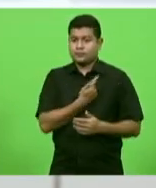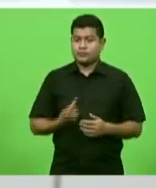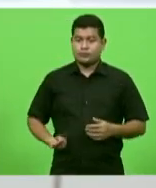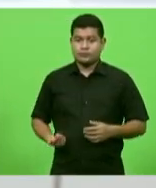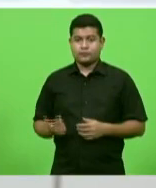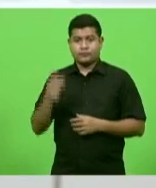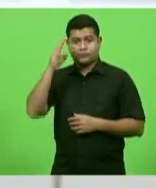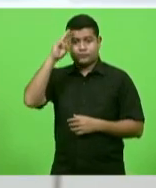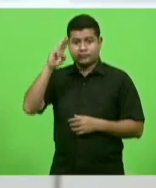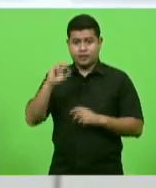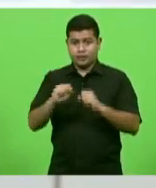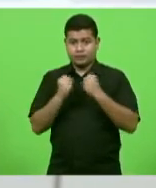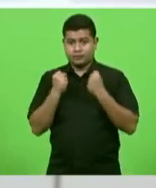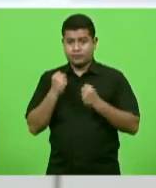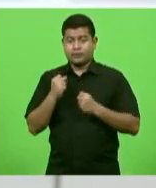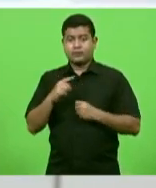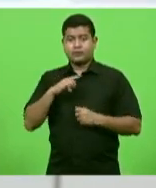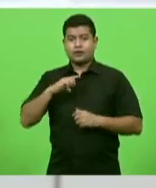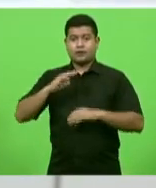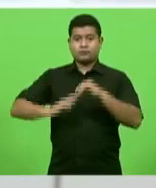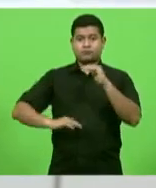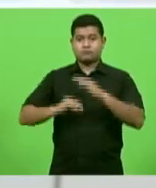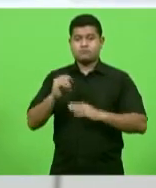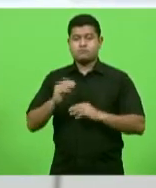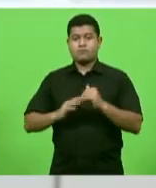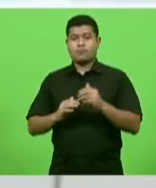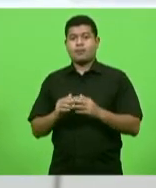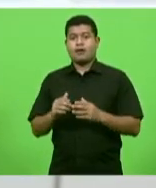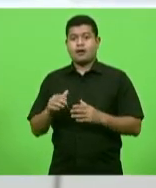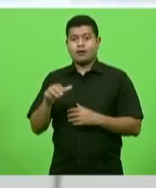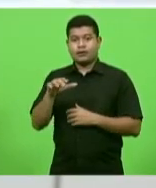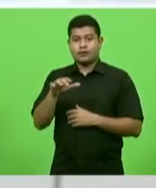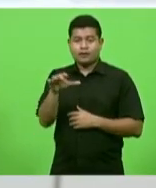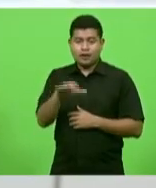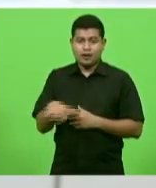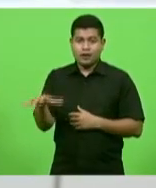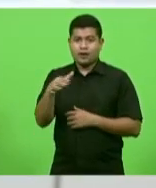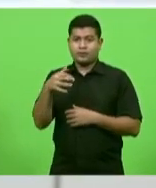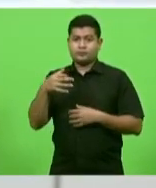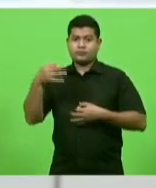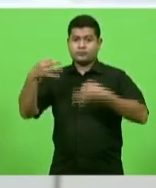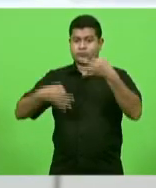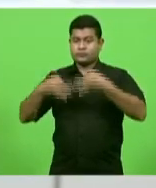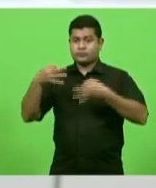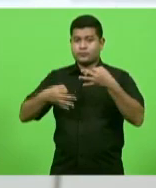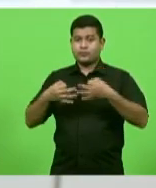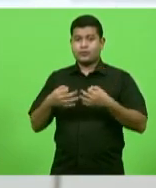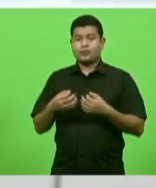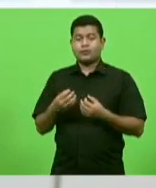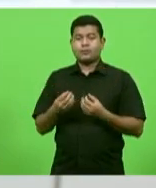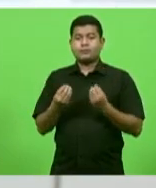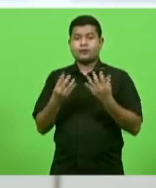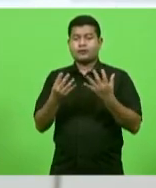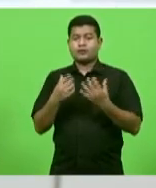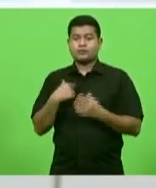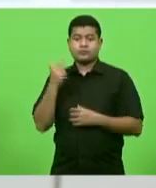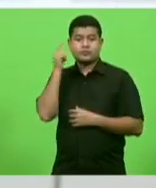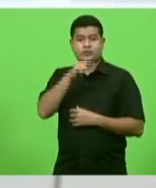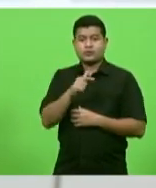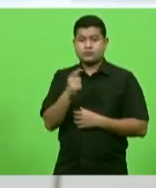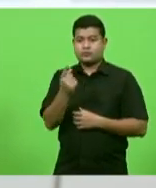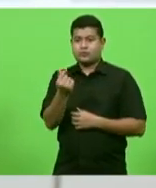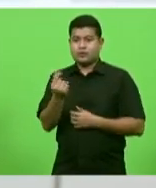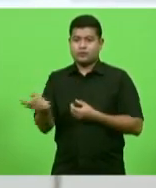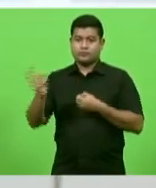que ações foram promovidas da esfera judicial para reaver valores pagos antecipadamente de como no órgão